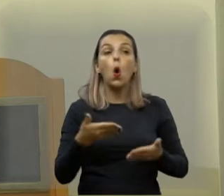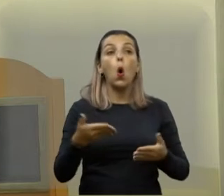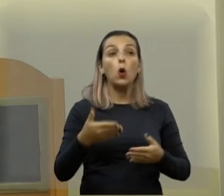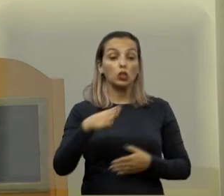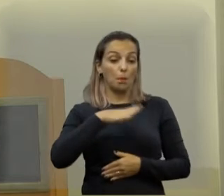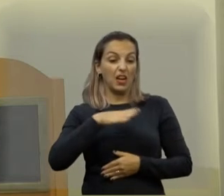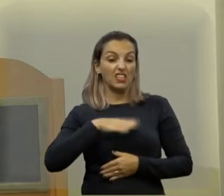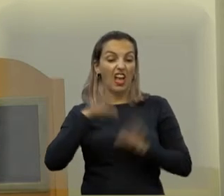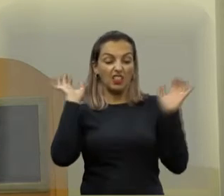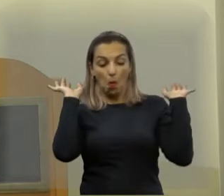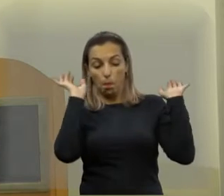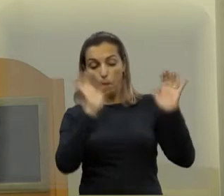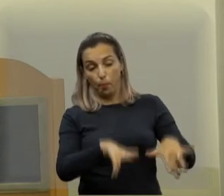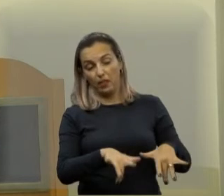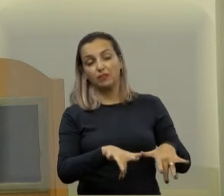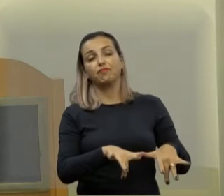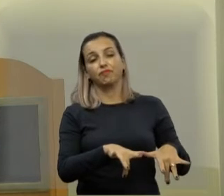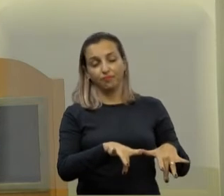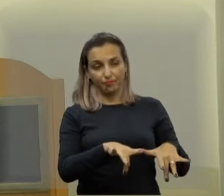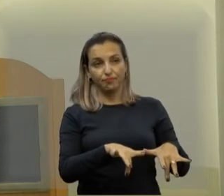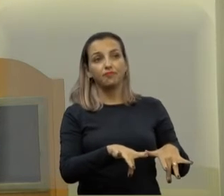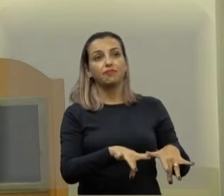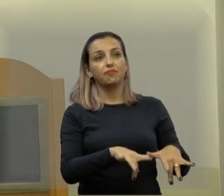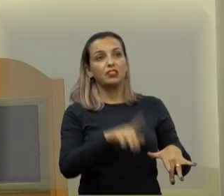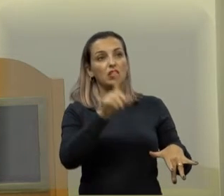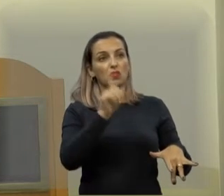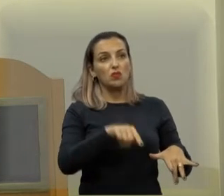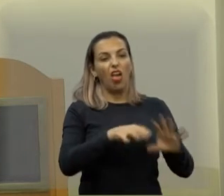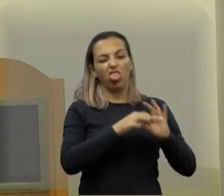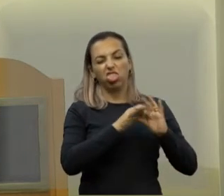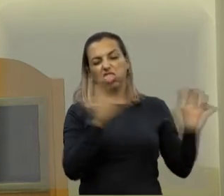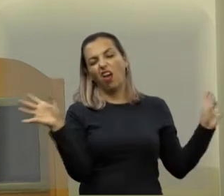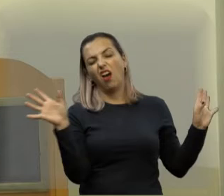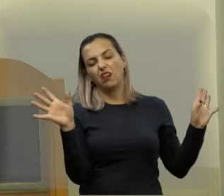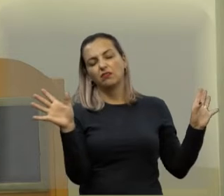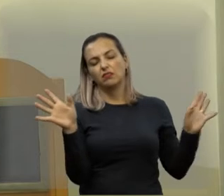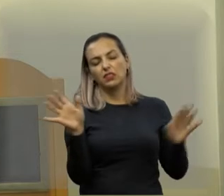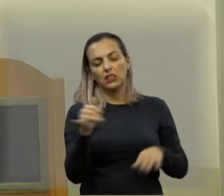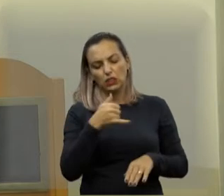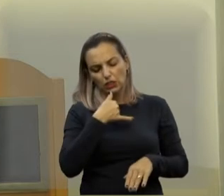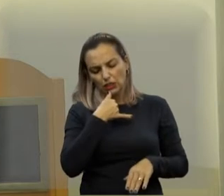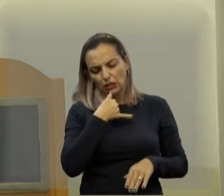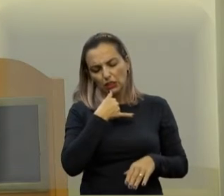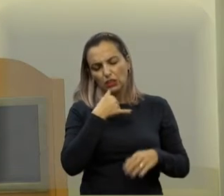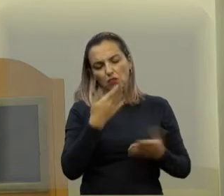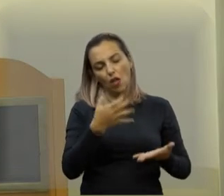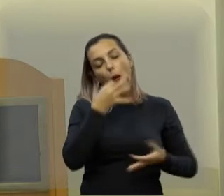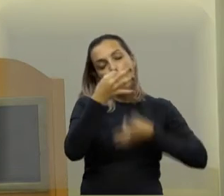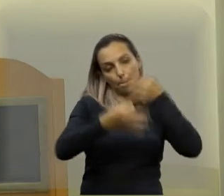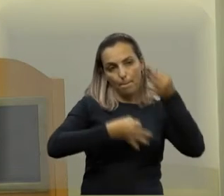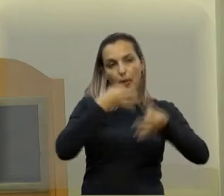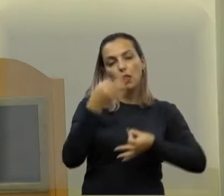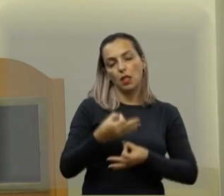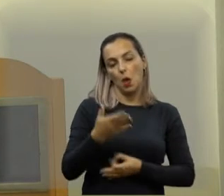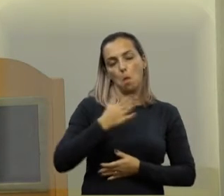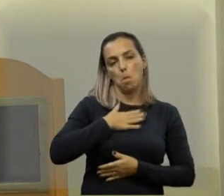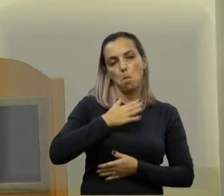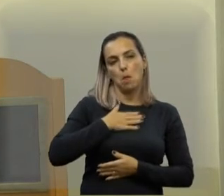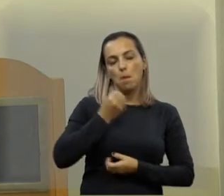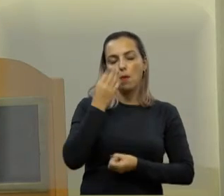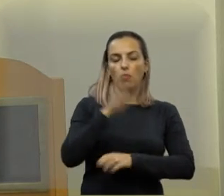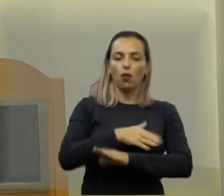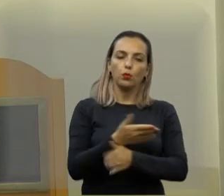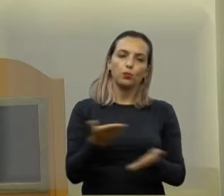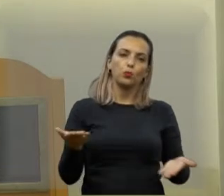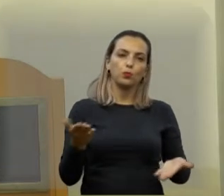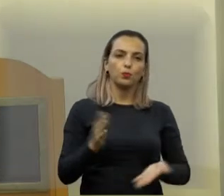cidade abandonada colocado colocado o Léo lamentavelmente gente é meu. os trens e